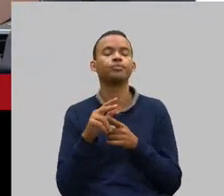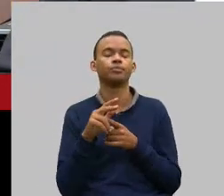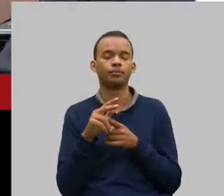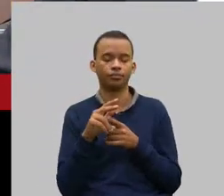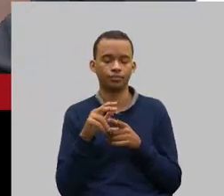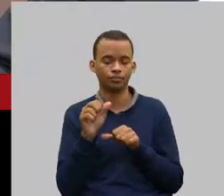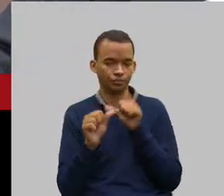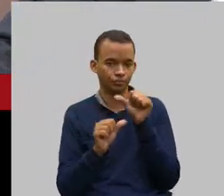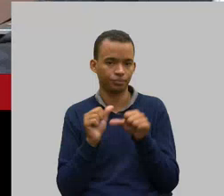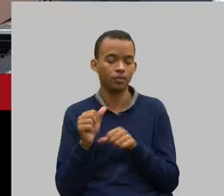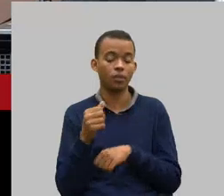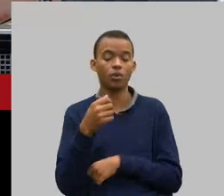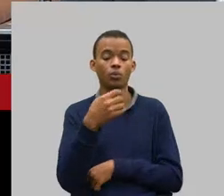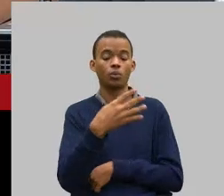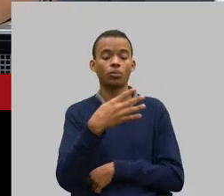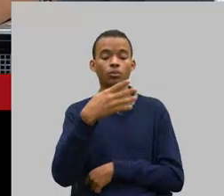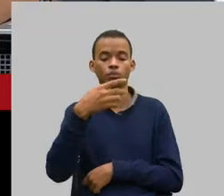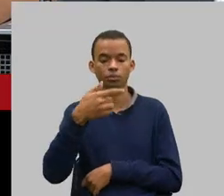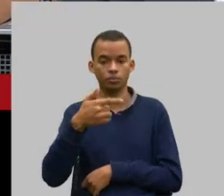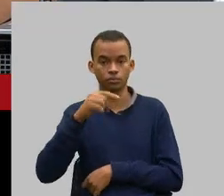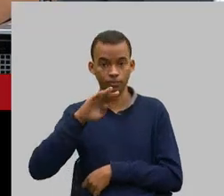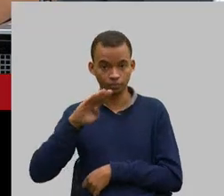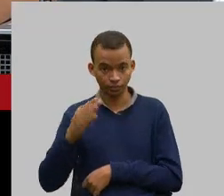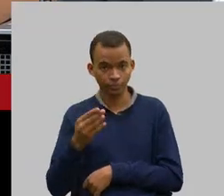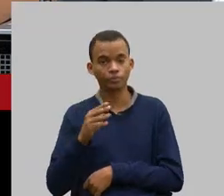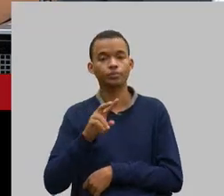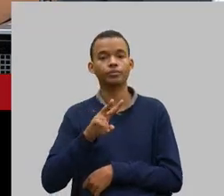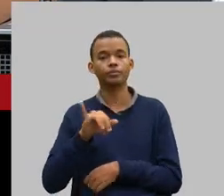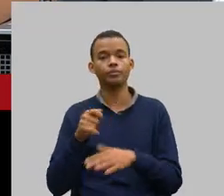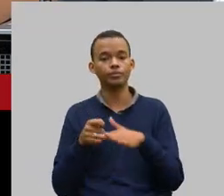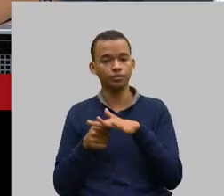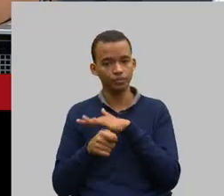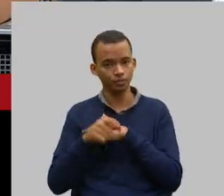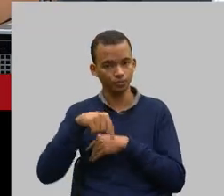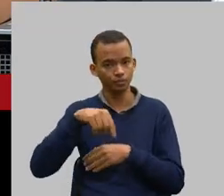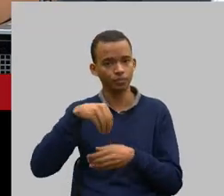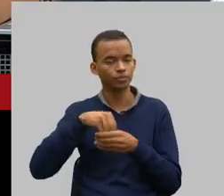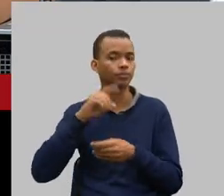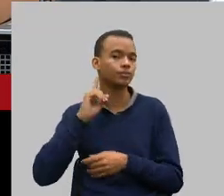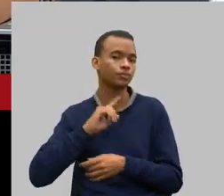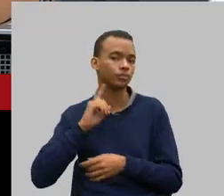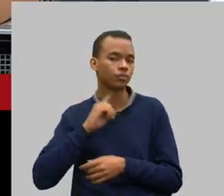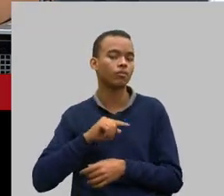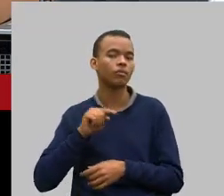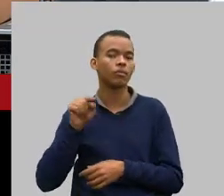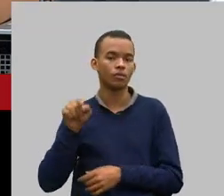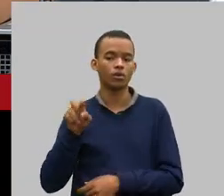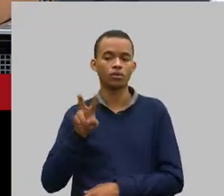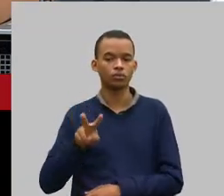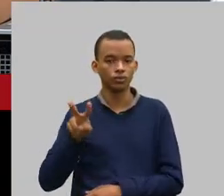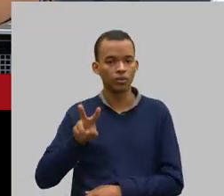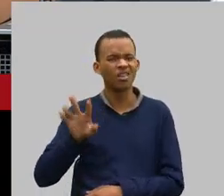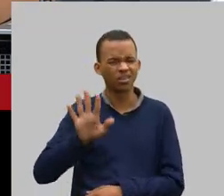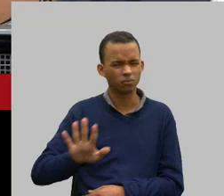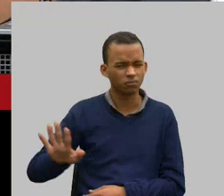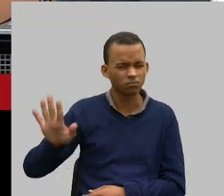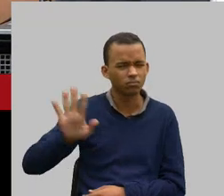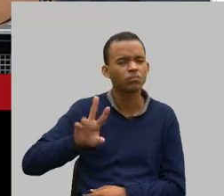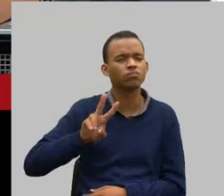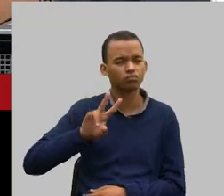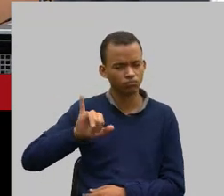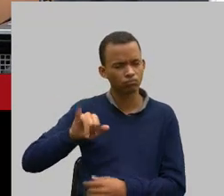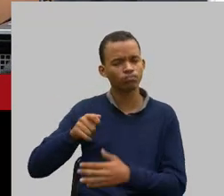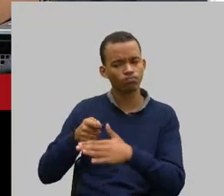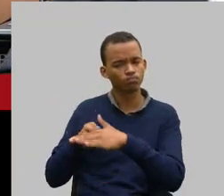investidos dentro do estado e pode deixar que o vetor Norte vai receber sim investimentos está no nosso no nosso